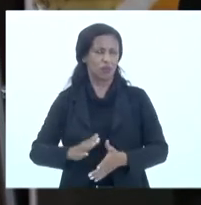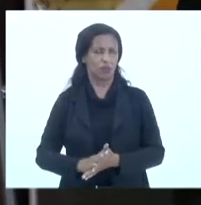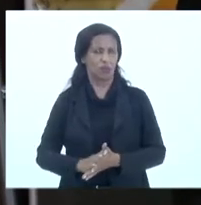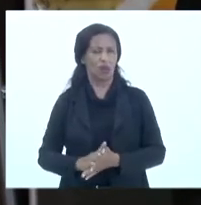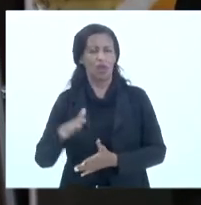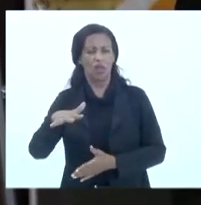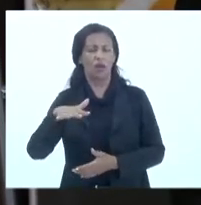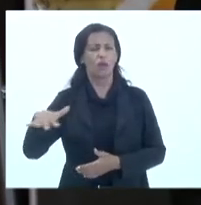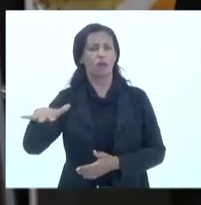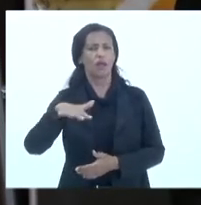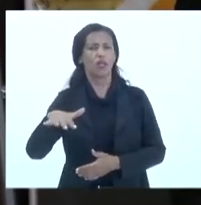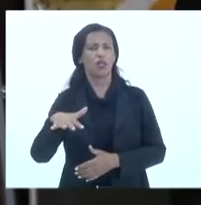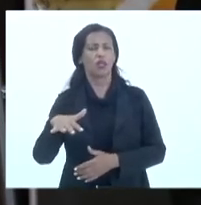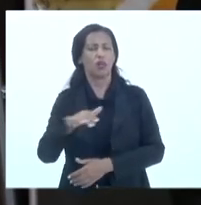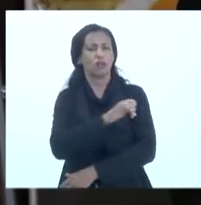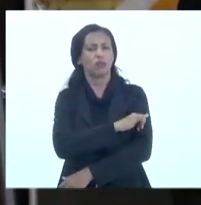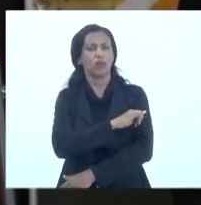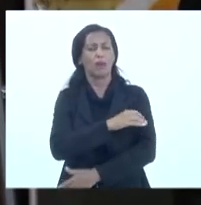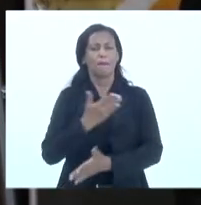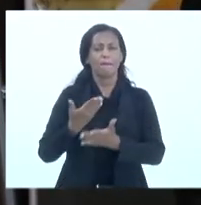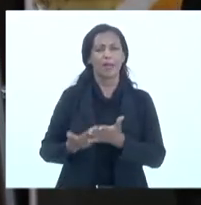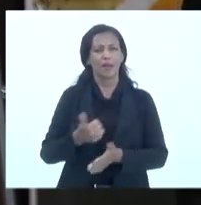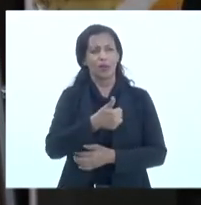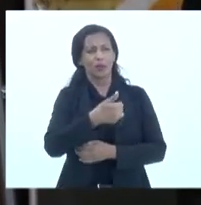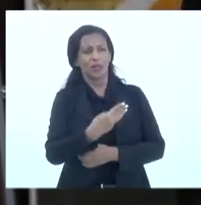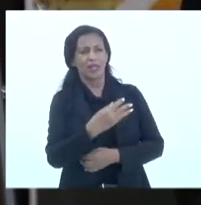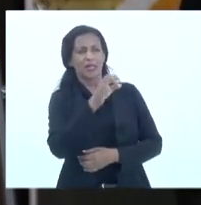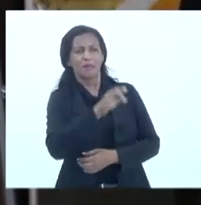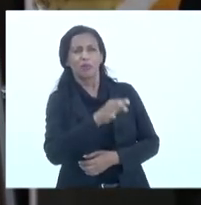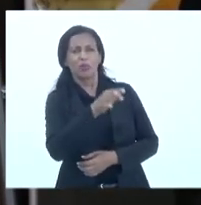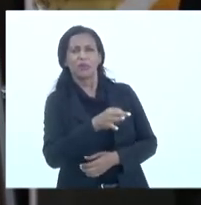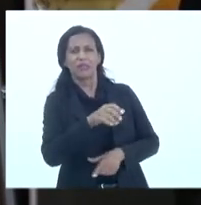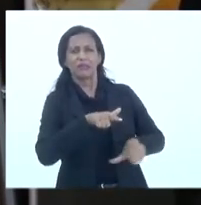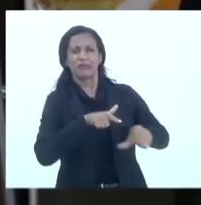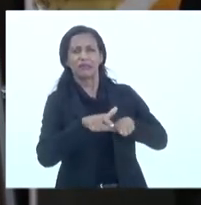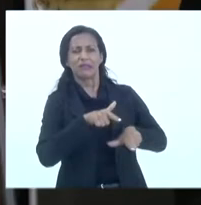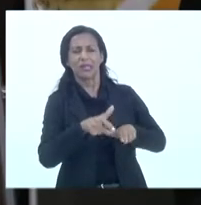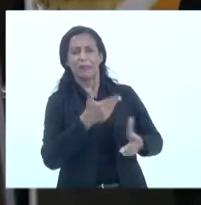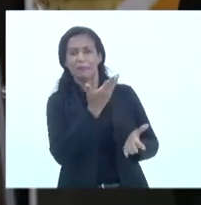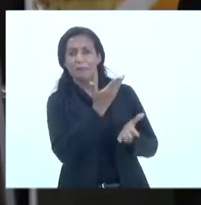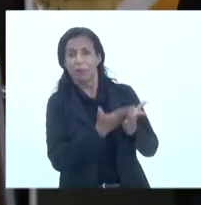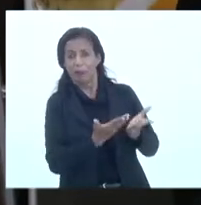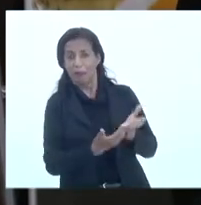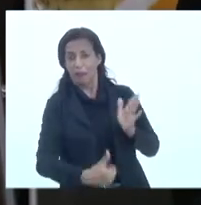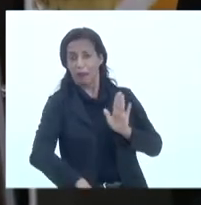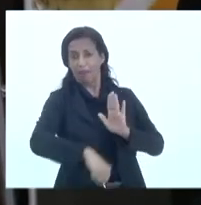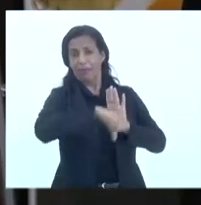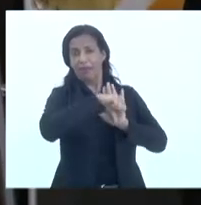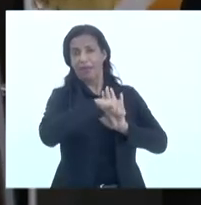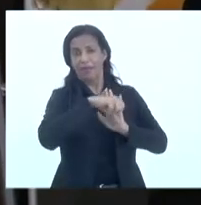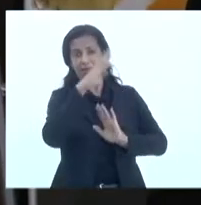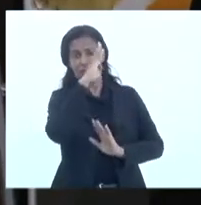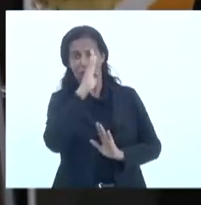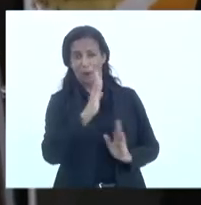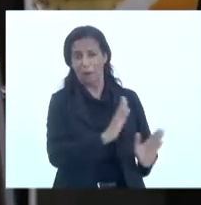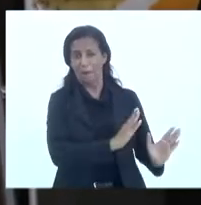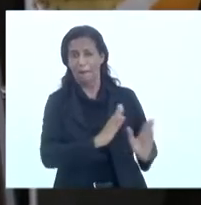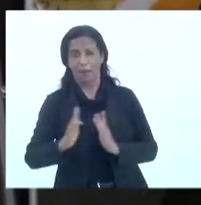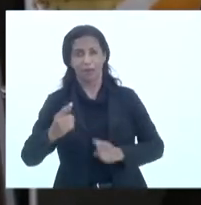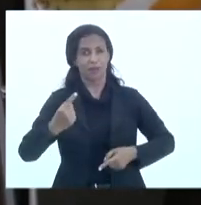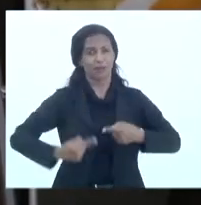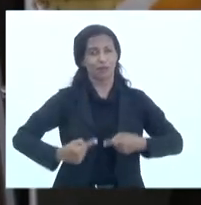do Rio de Janeiro perdeu 13% dos empregos formais, né, na crise que o Brasil passa, política